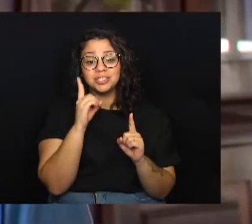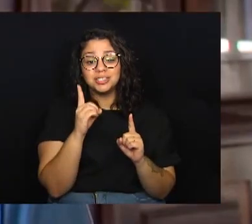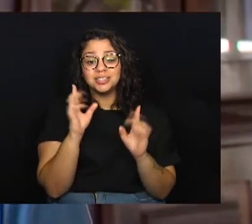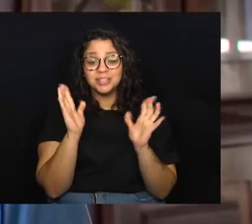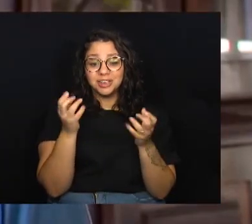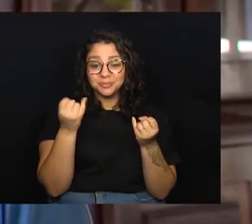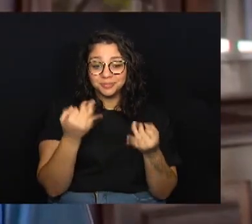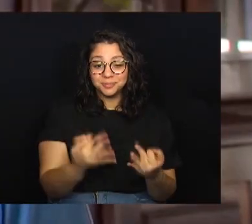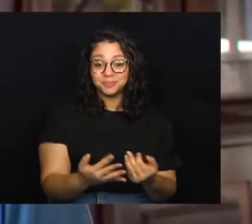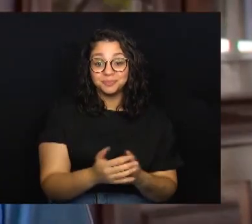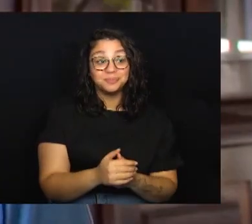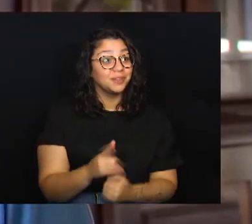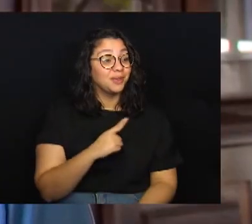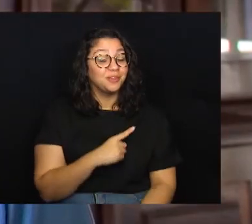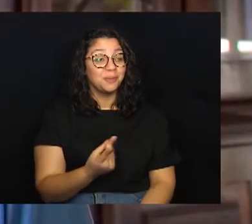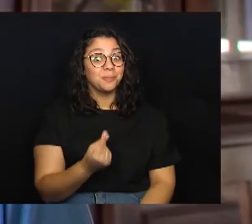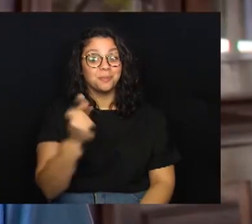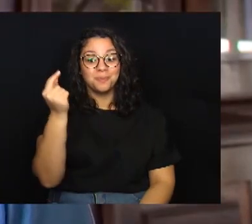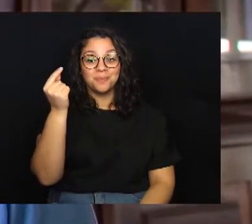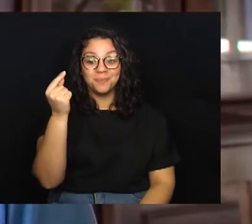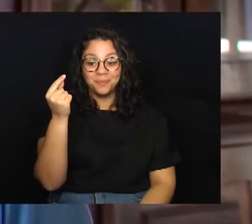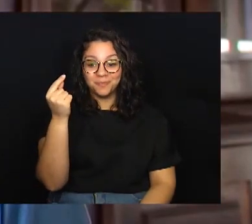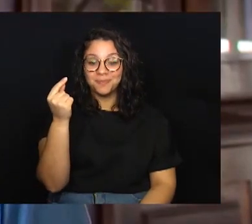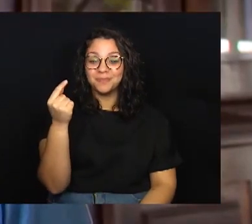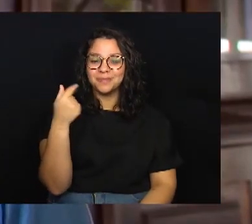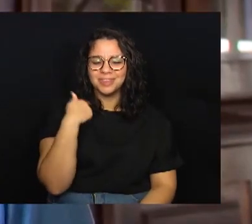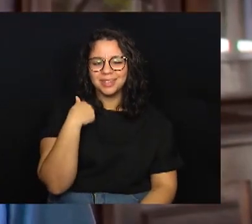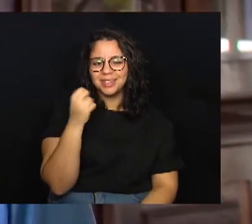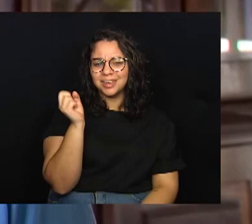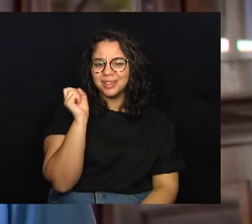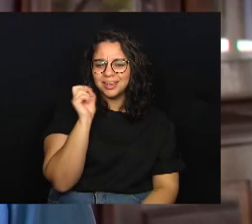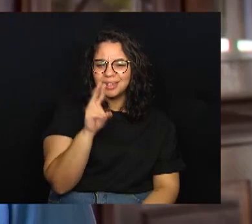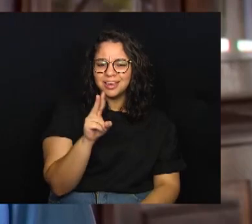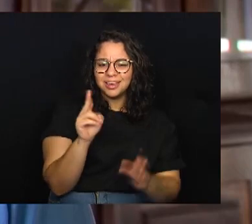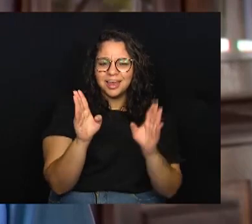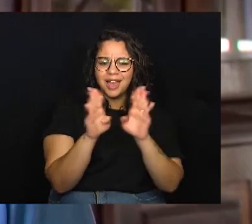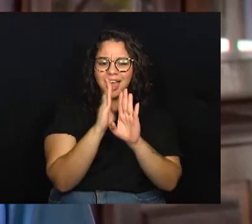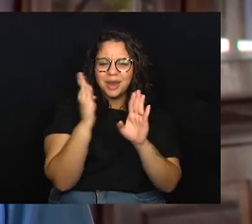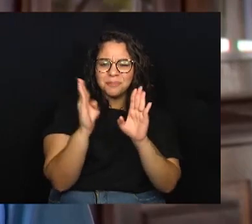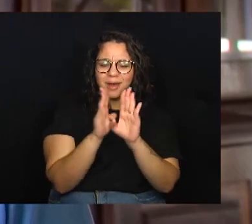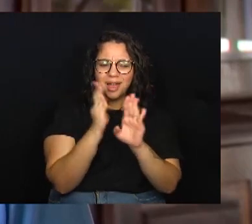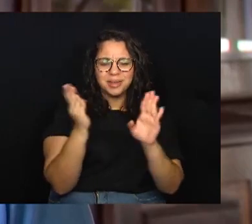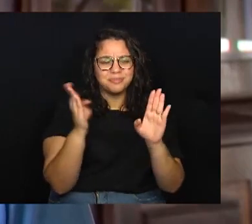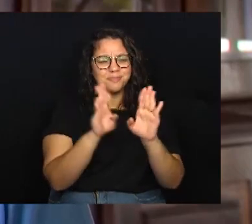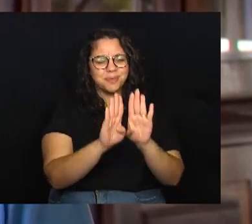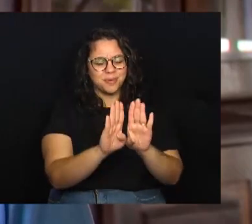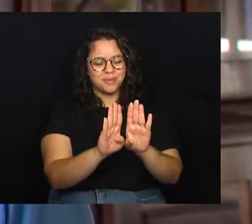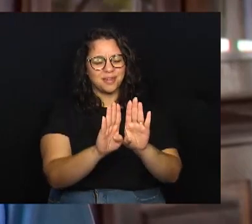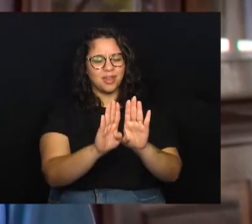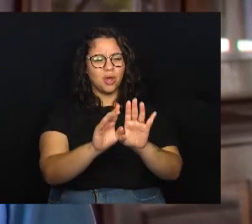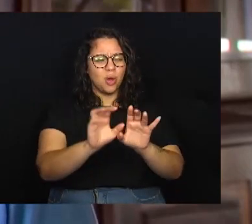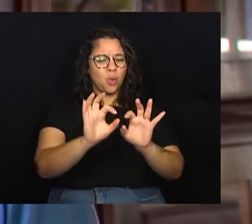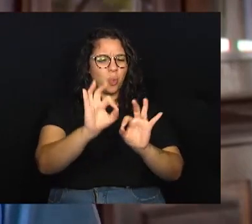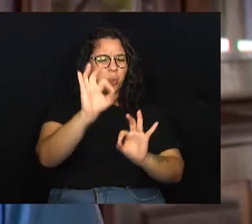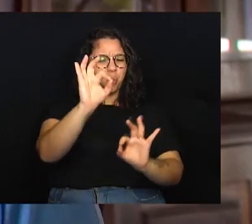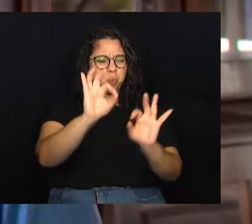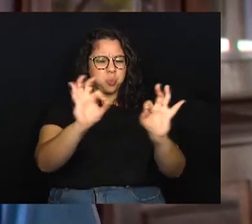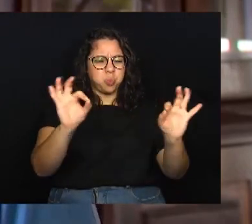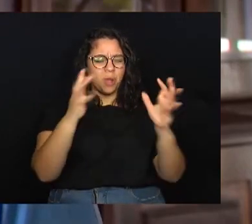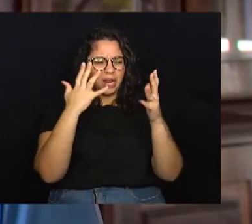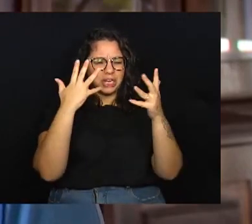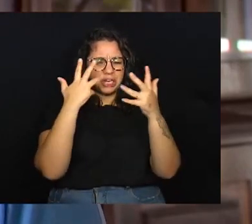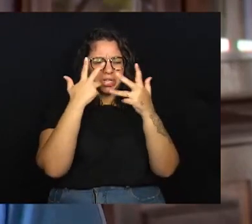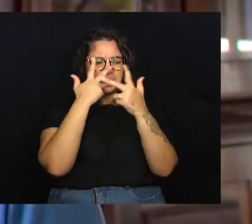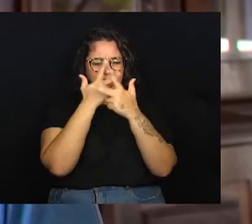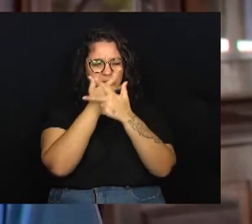em passe de mágica, eu olhei para esse armário que está aqui no fundo, enorme, lindíssimo,